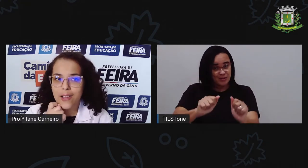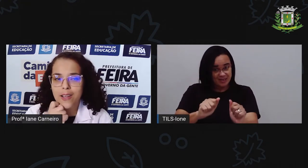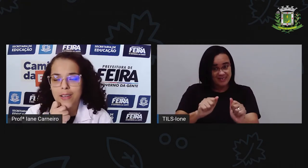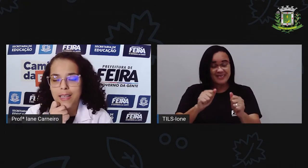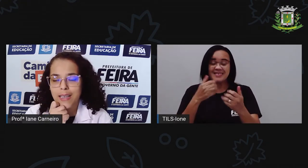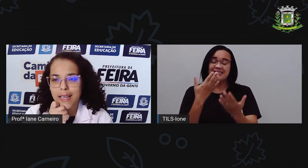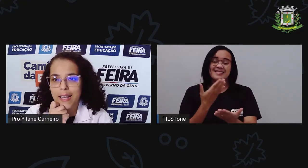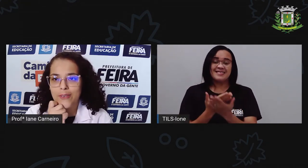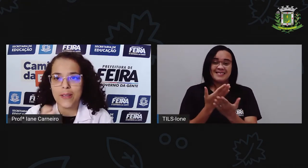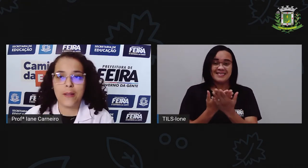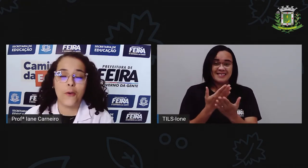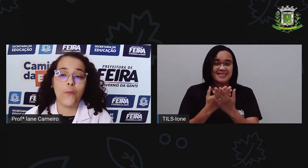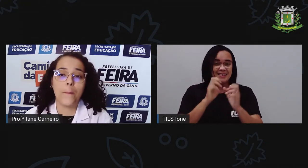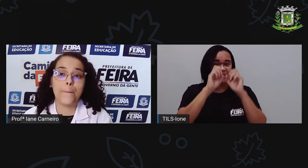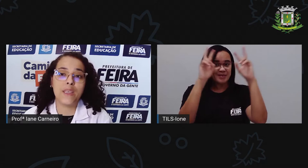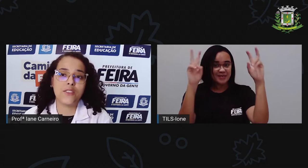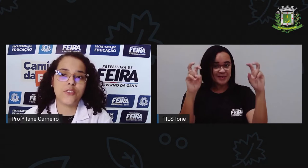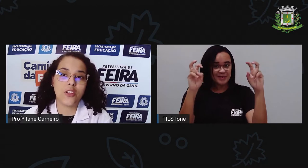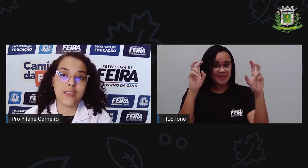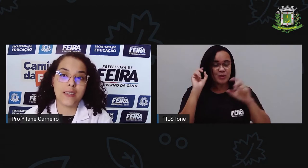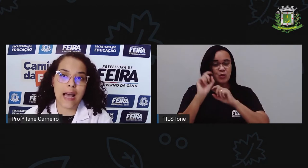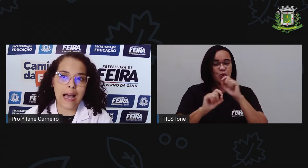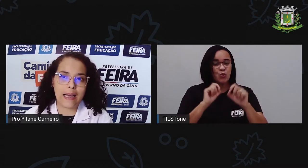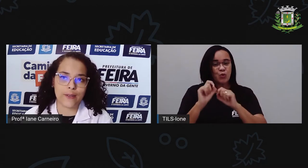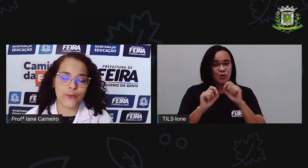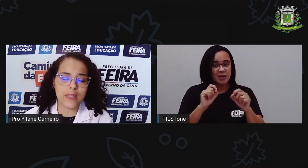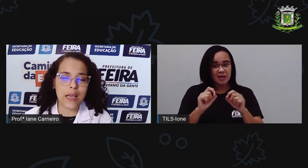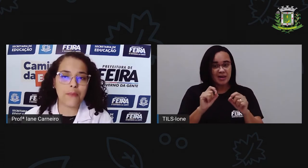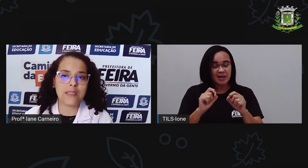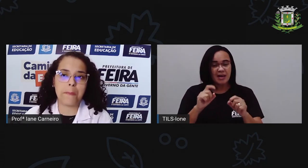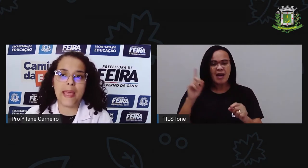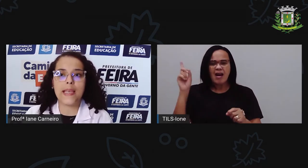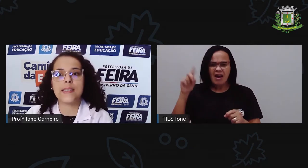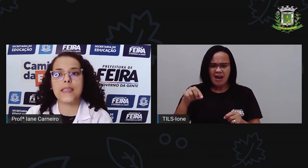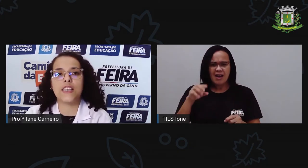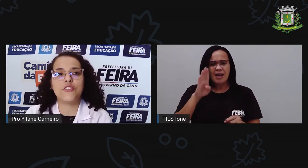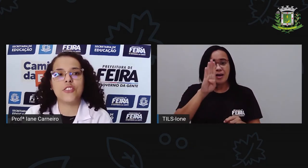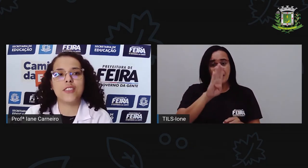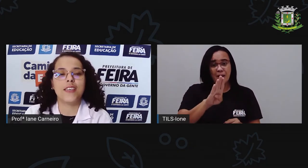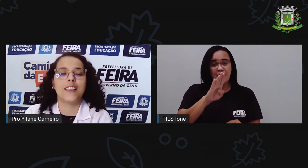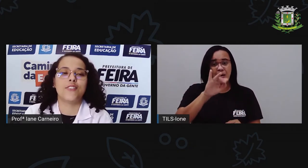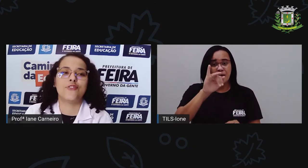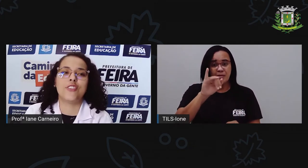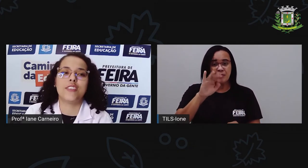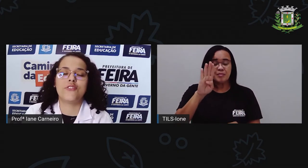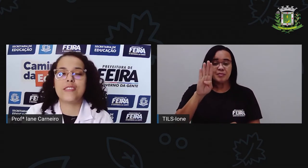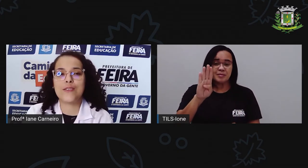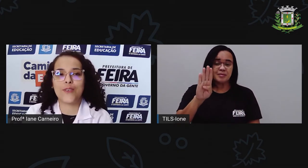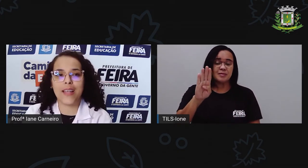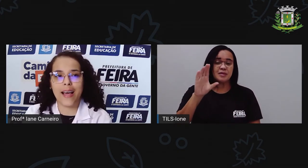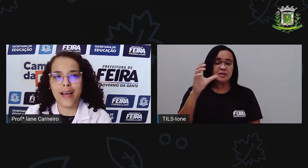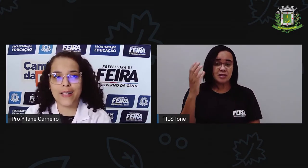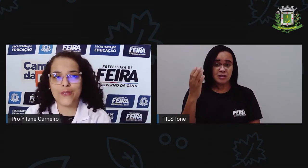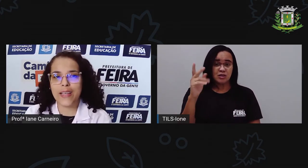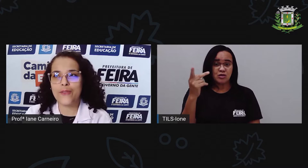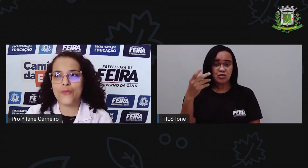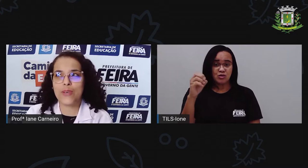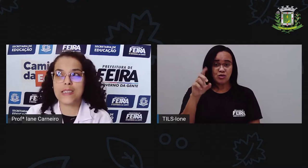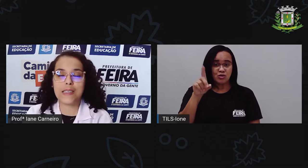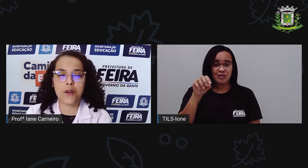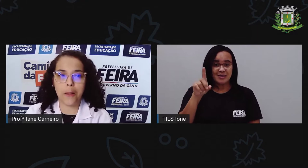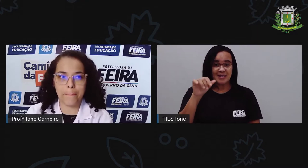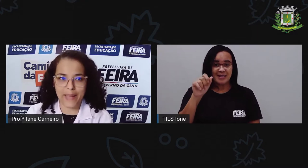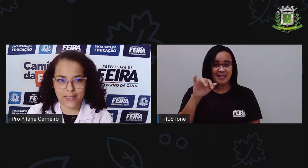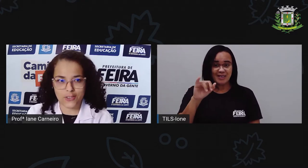nossa aula, olha que legal, um bichodário, que é uma espécie, né, de dicionário, né,